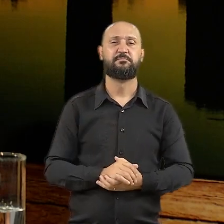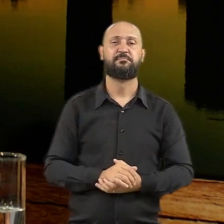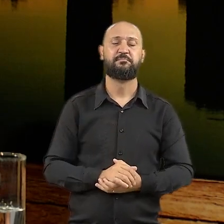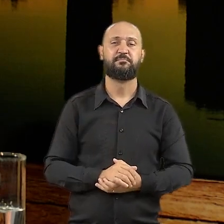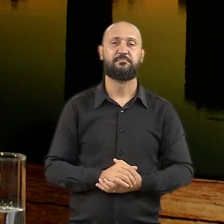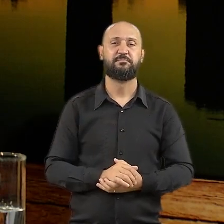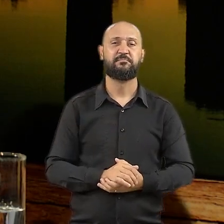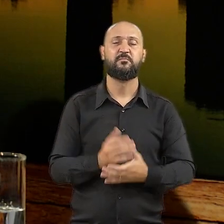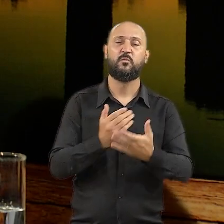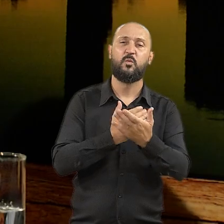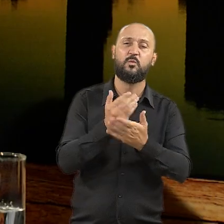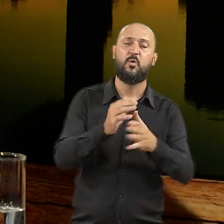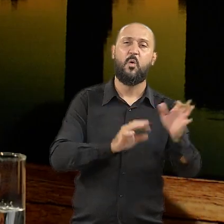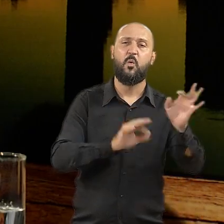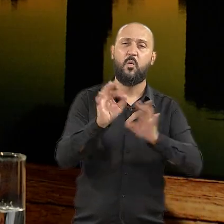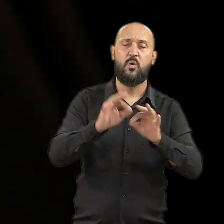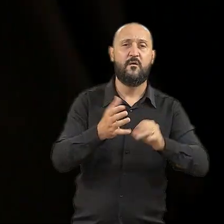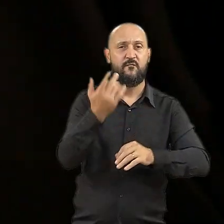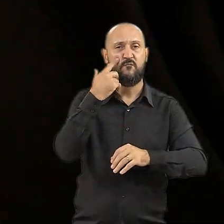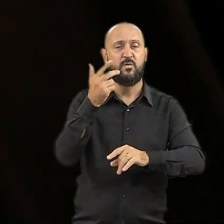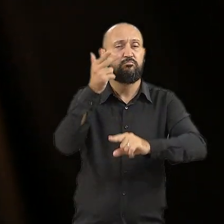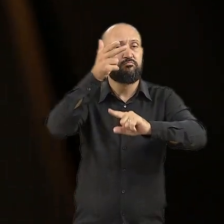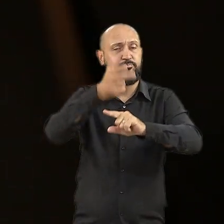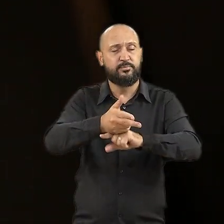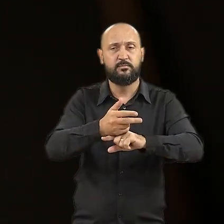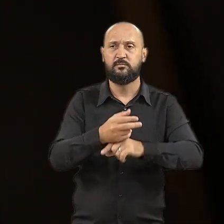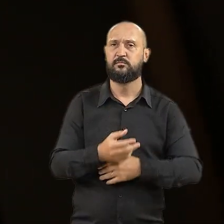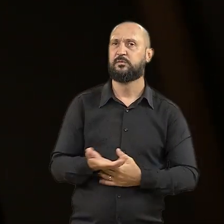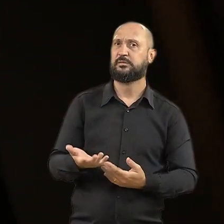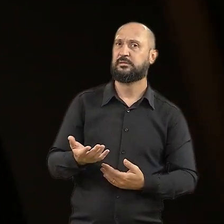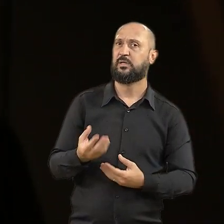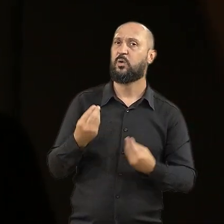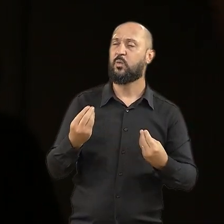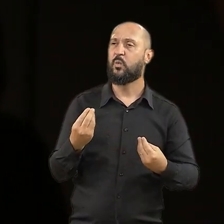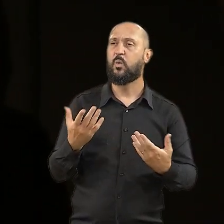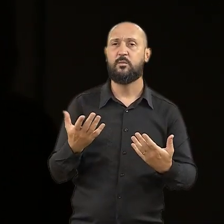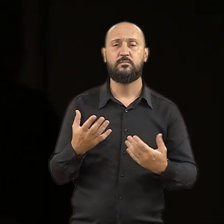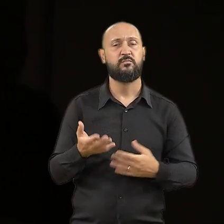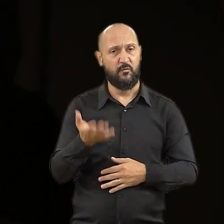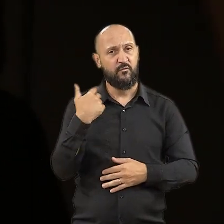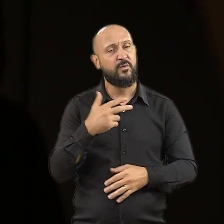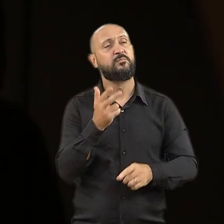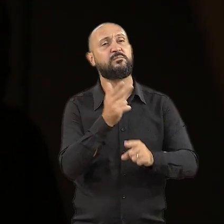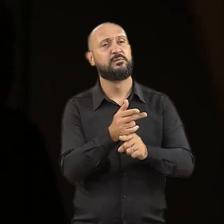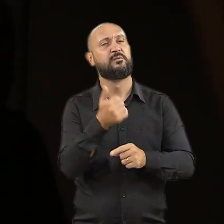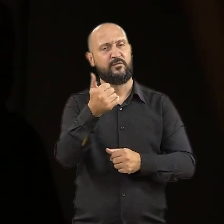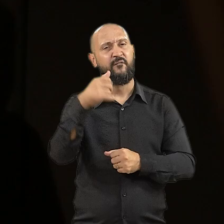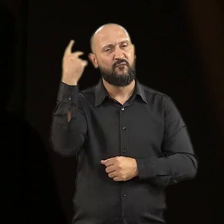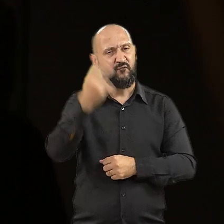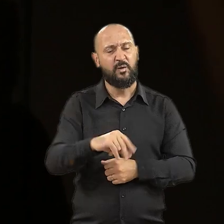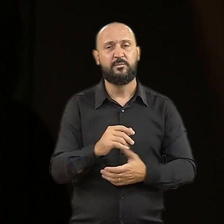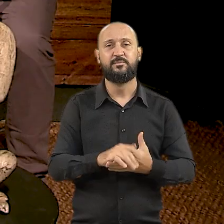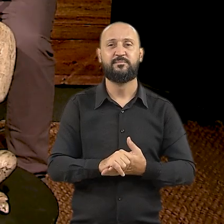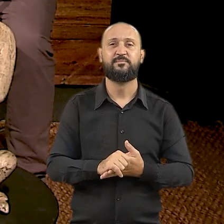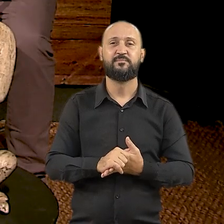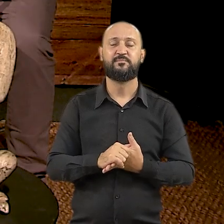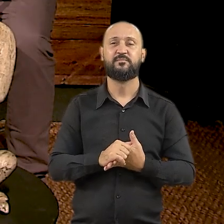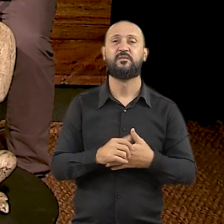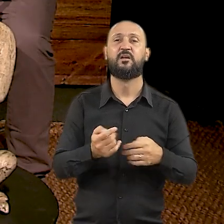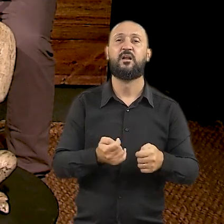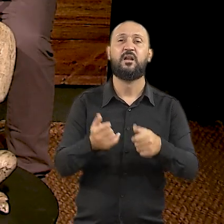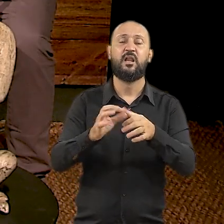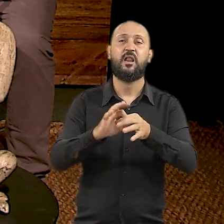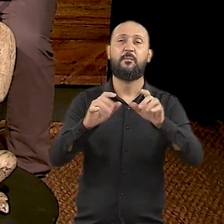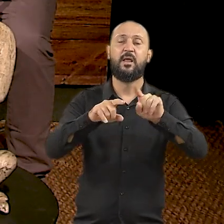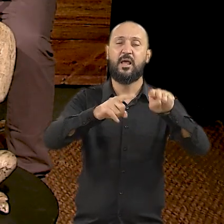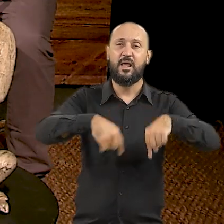legal. E aí começamos a organizar e falou, vamos transmitir esse negócio. Eu falei para o Ederson Graneto, vamos transmitir esse trem, vamos. E aí eu